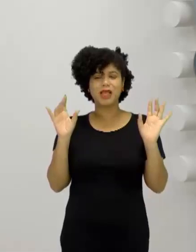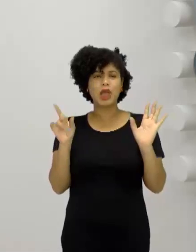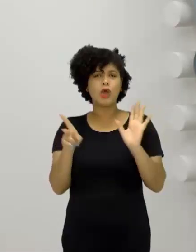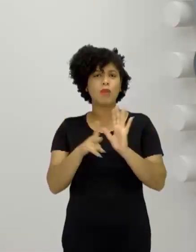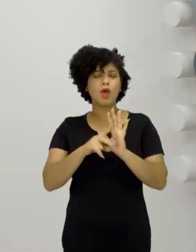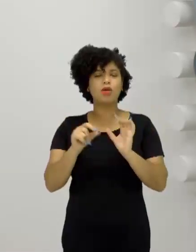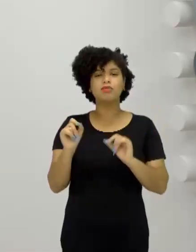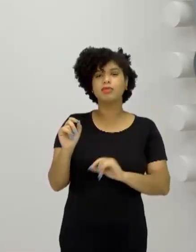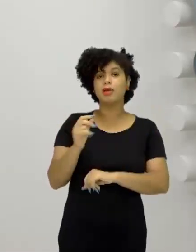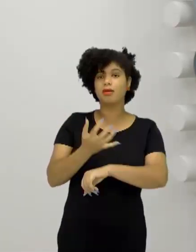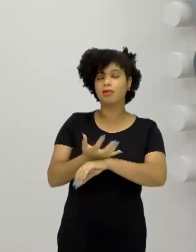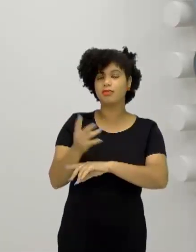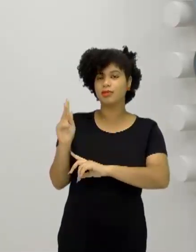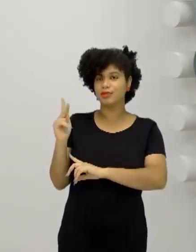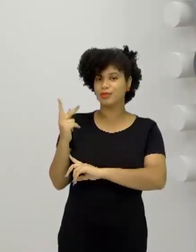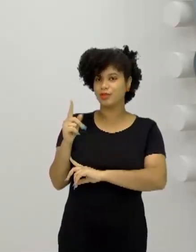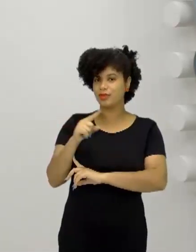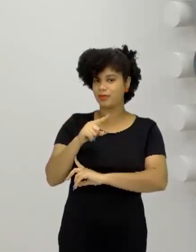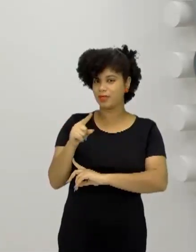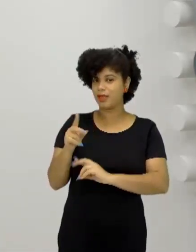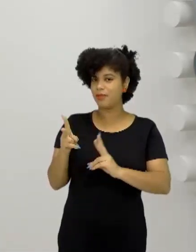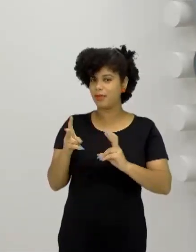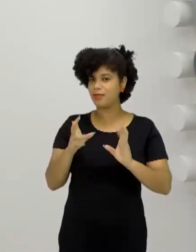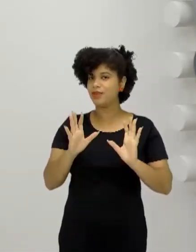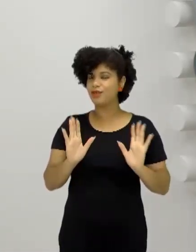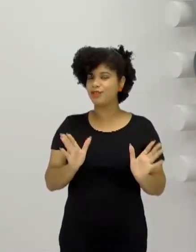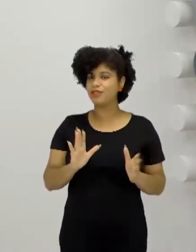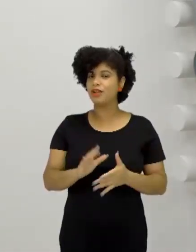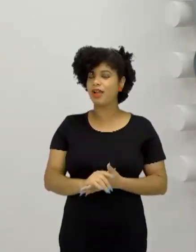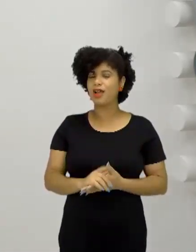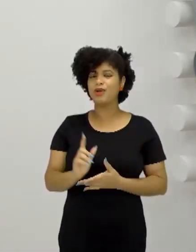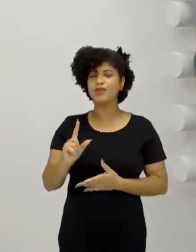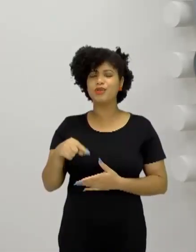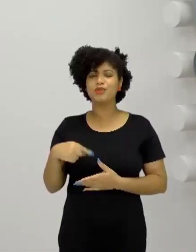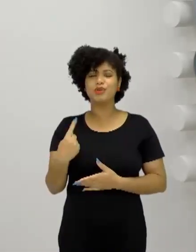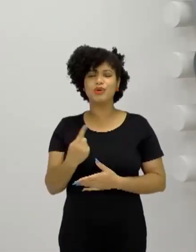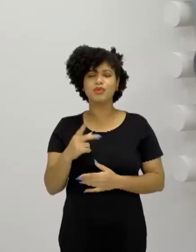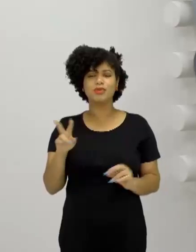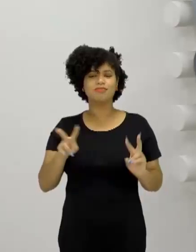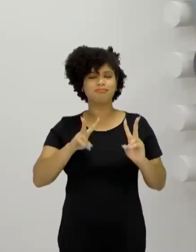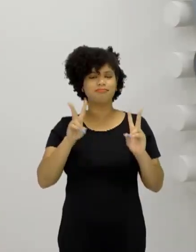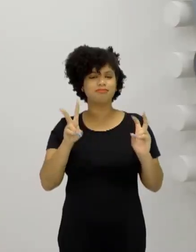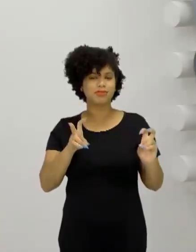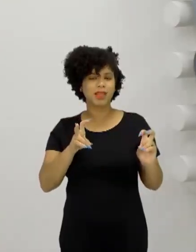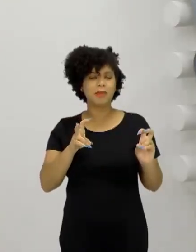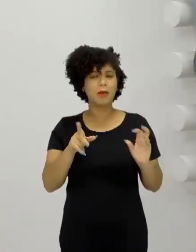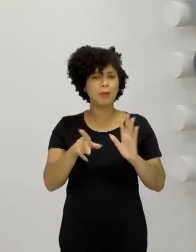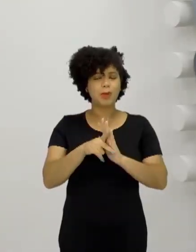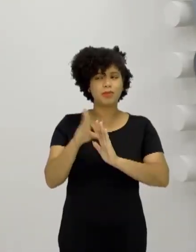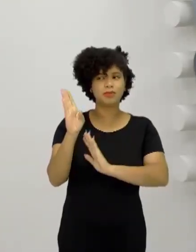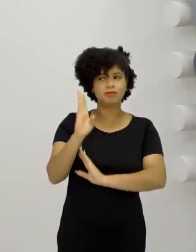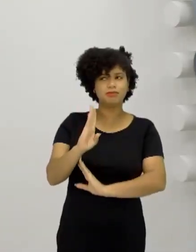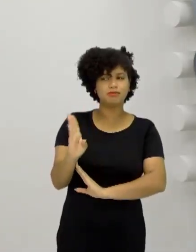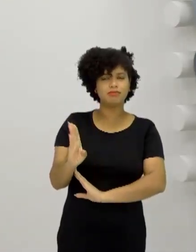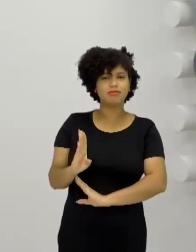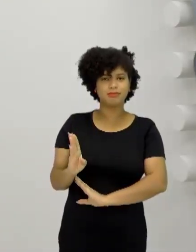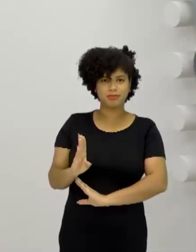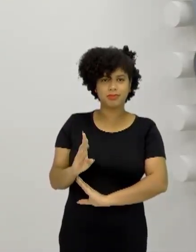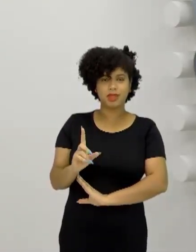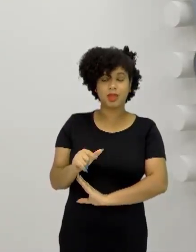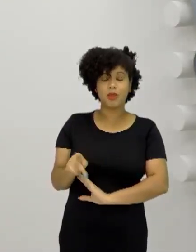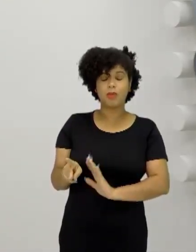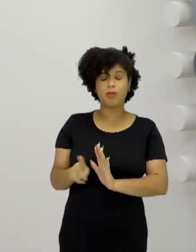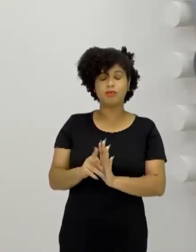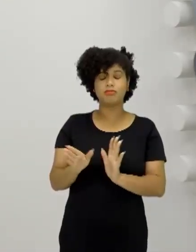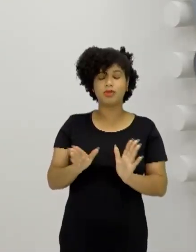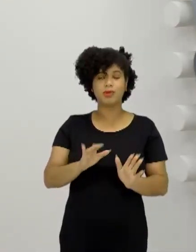como vocês já estão percebendo há um certo tempo, a gente está trabalhando aqui com o Brasil em sua fase